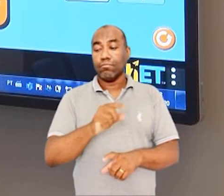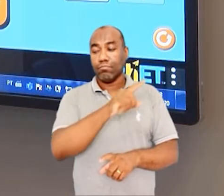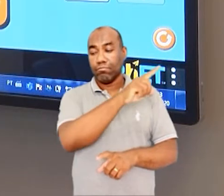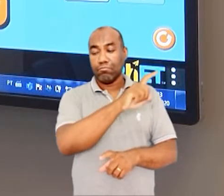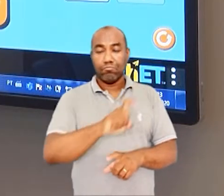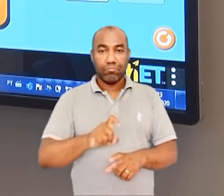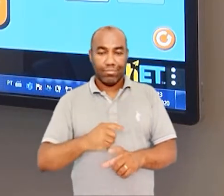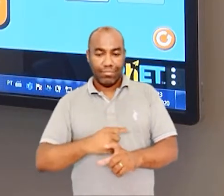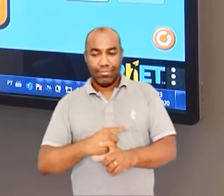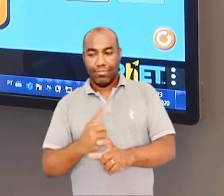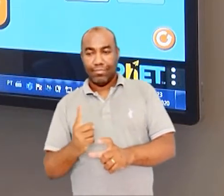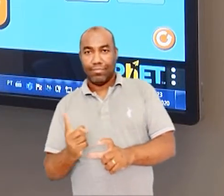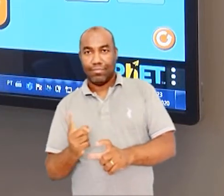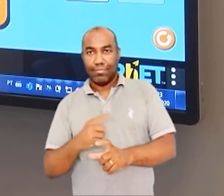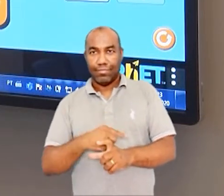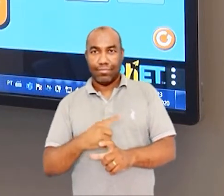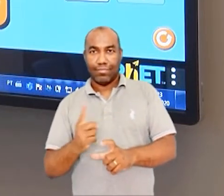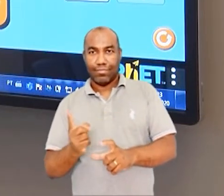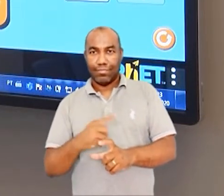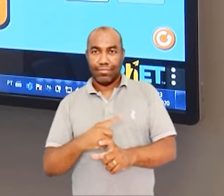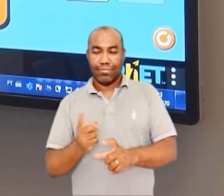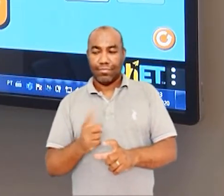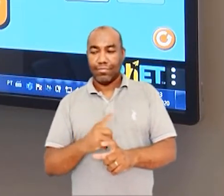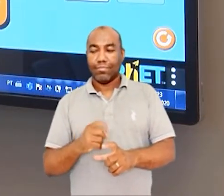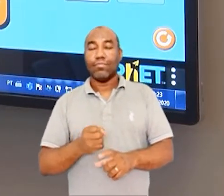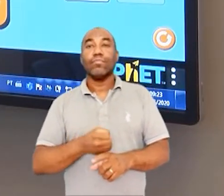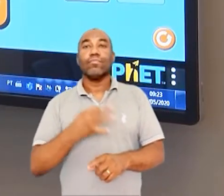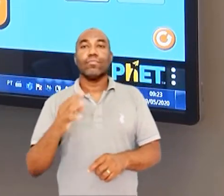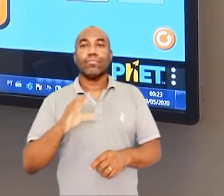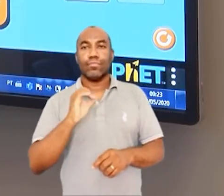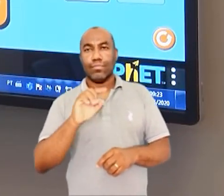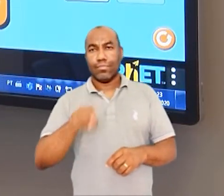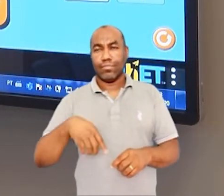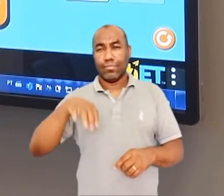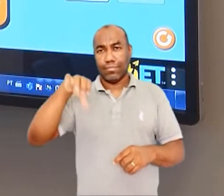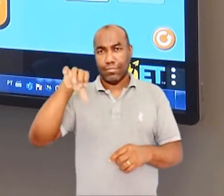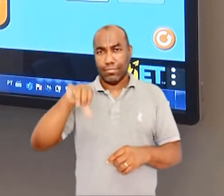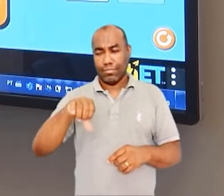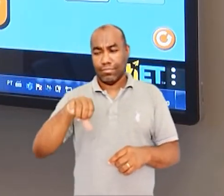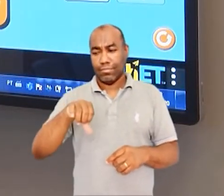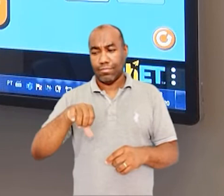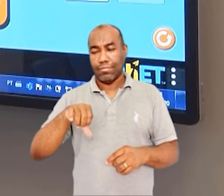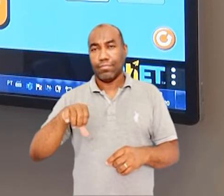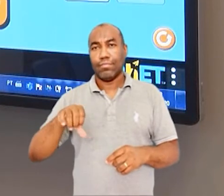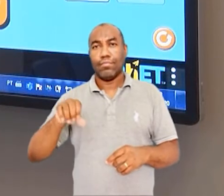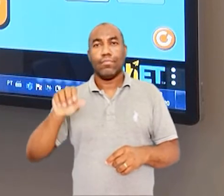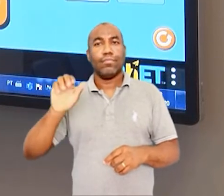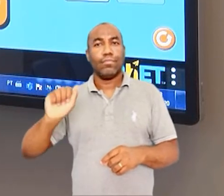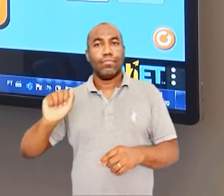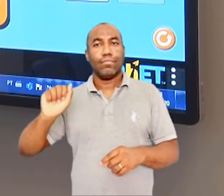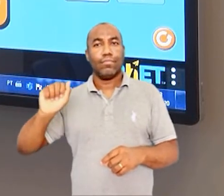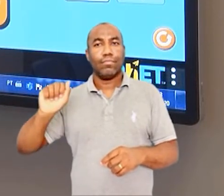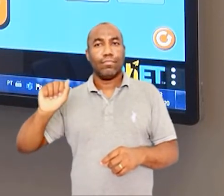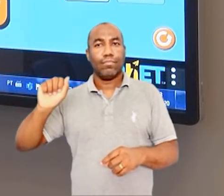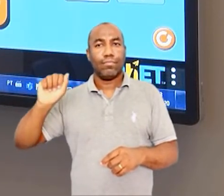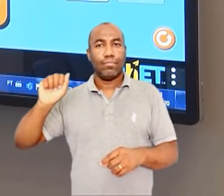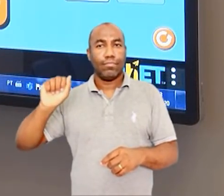vou obter aqui uma resistência de 0,9 ampere.